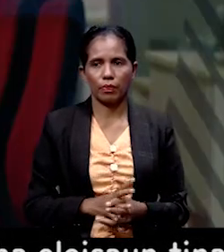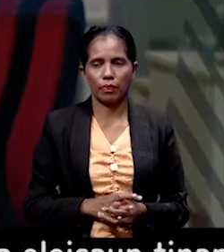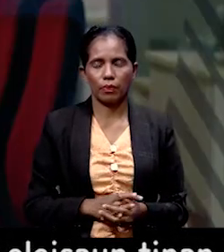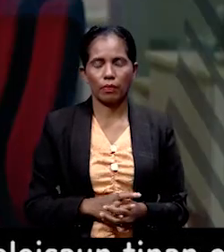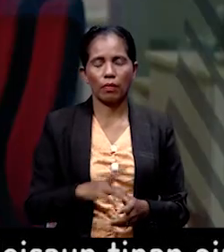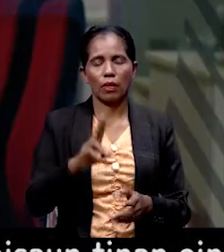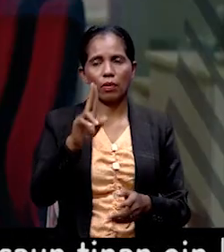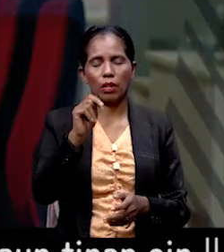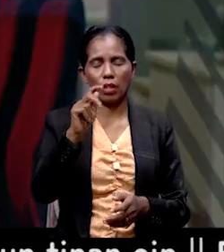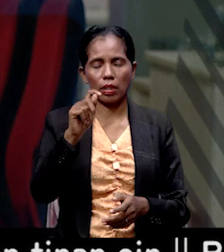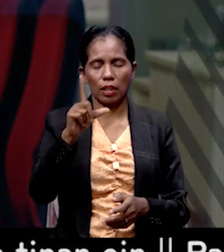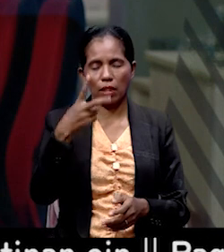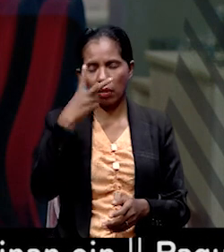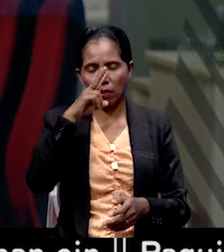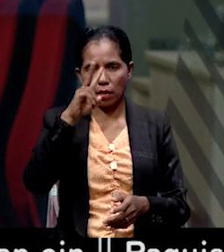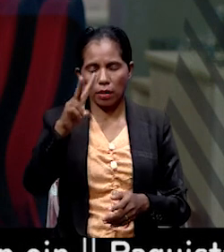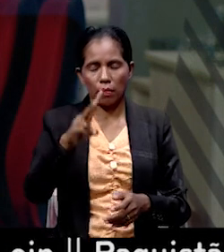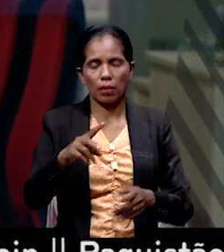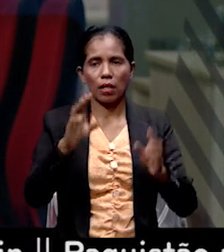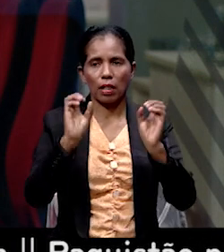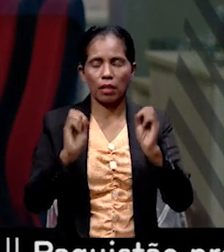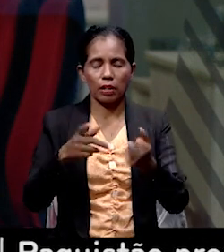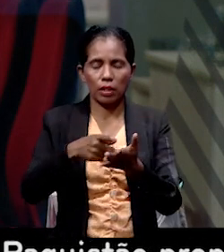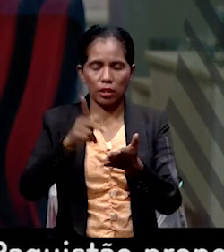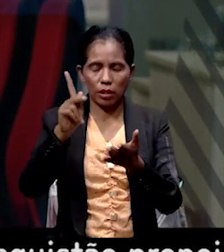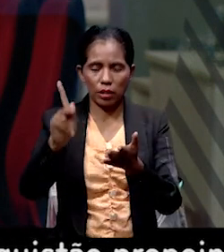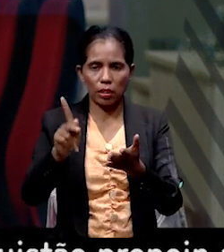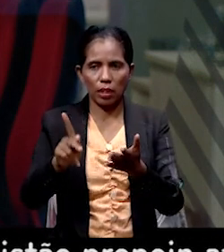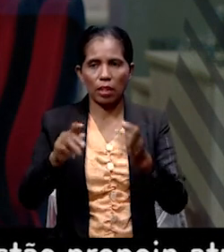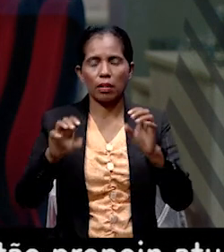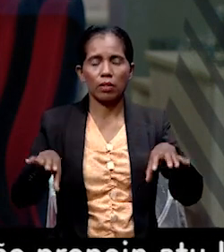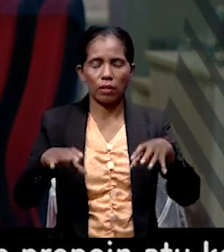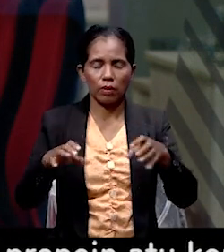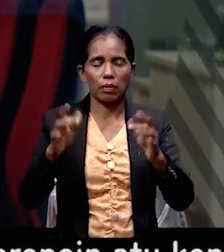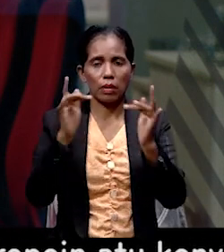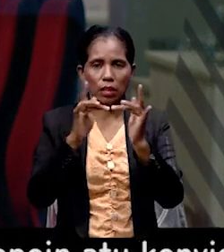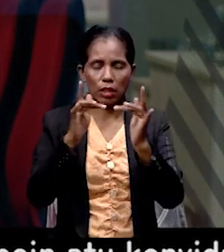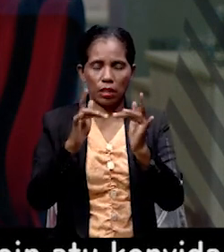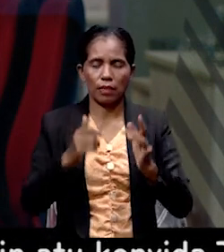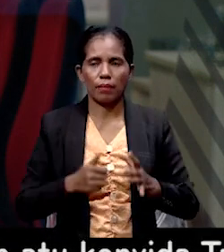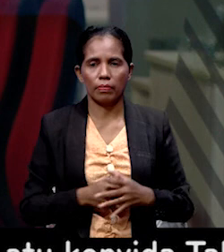UNITL se halo verificação ba propinas no beneficiário cartão internet.